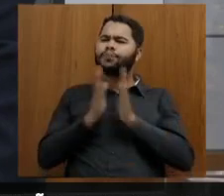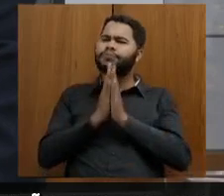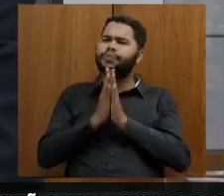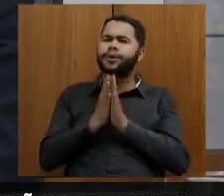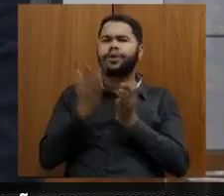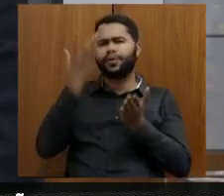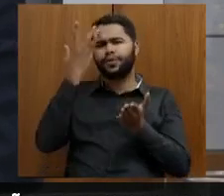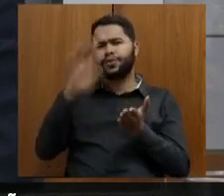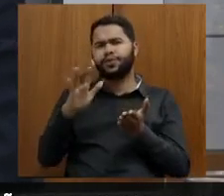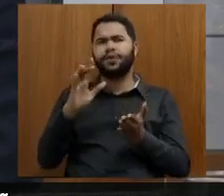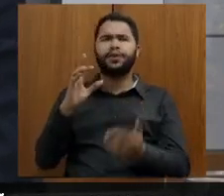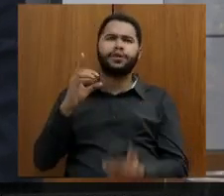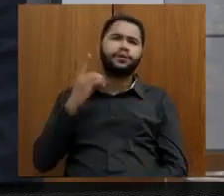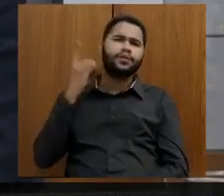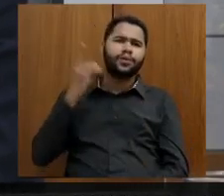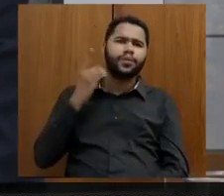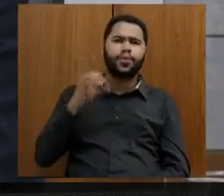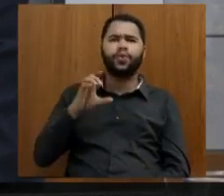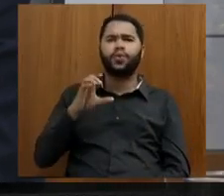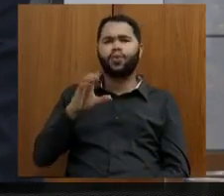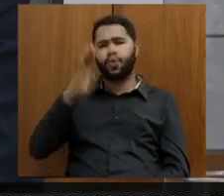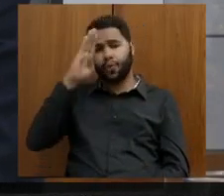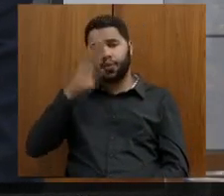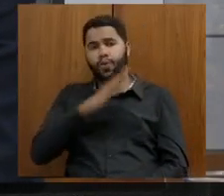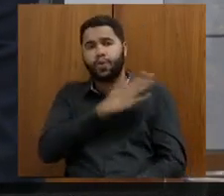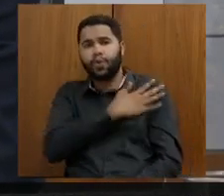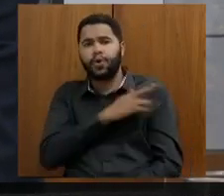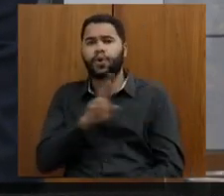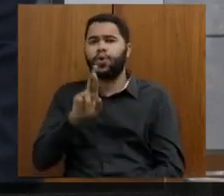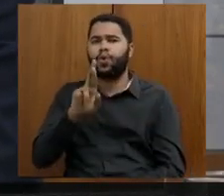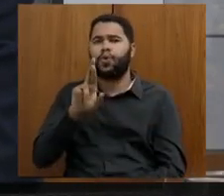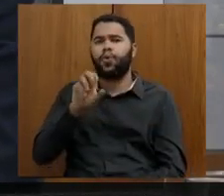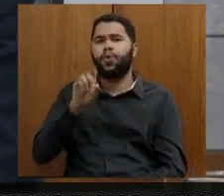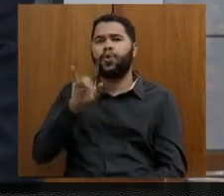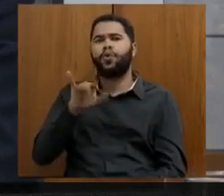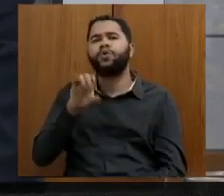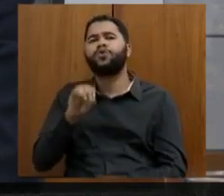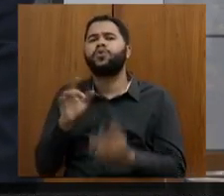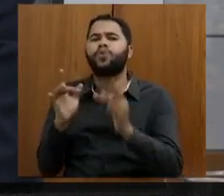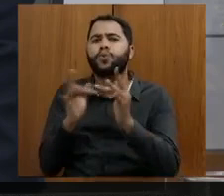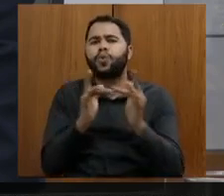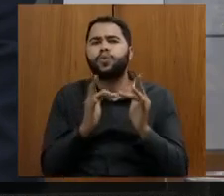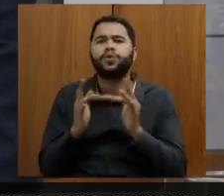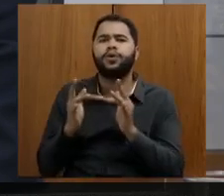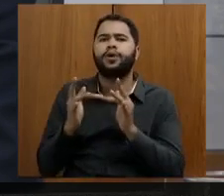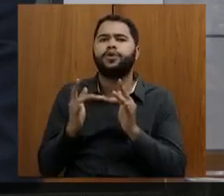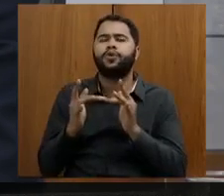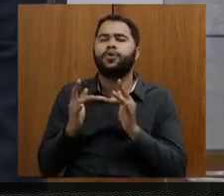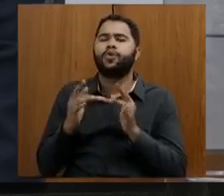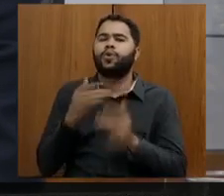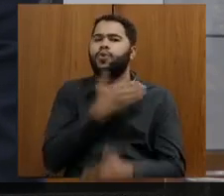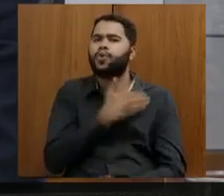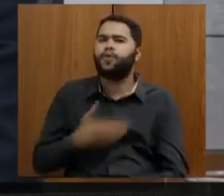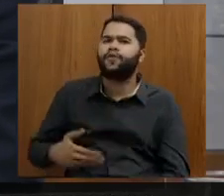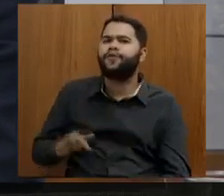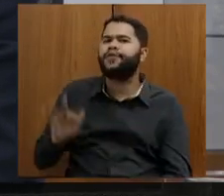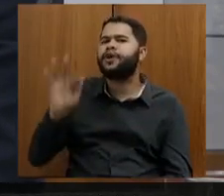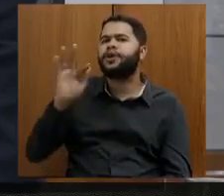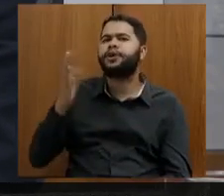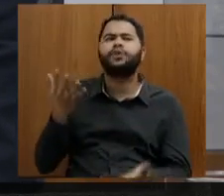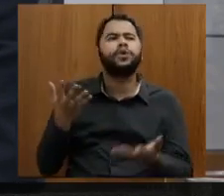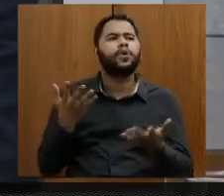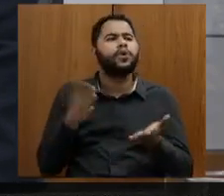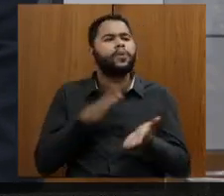queria fazer eu não sei se detectar se o Coronel Rodrigo já teve a sua oportunidade no contato com o governo federal até que